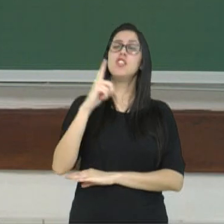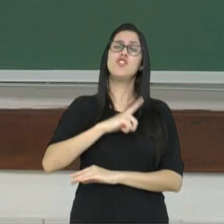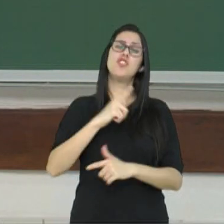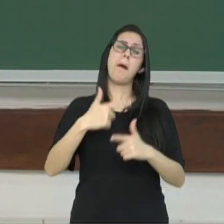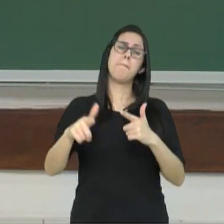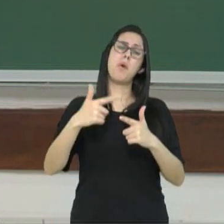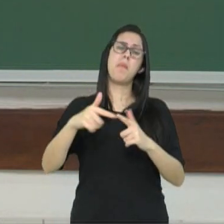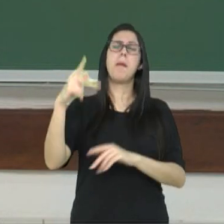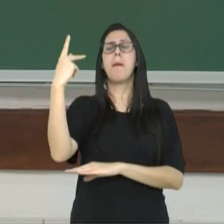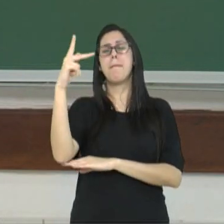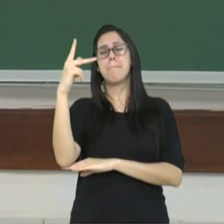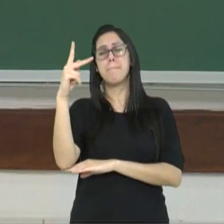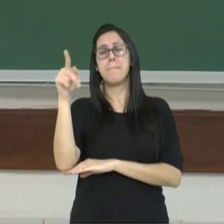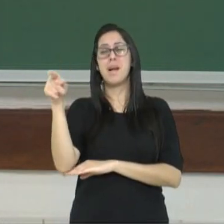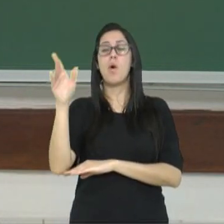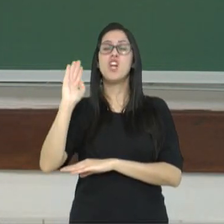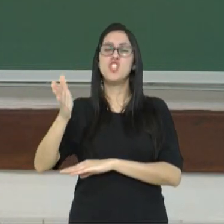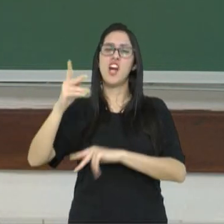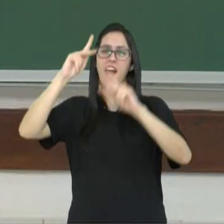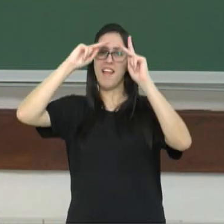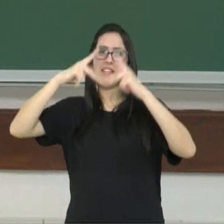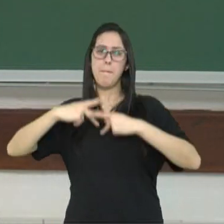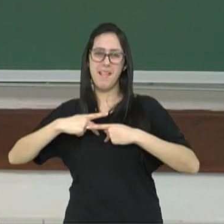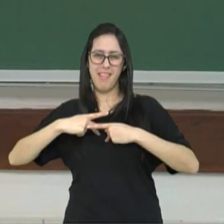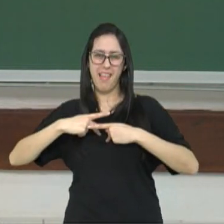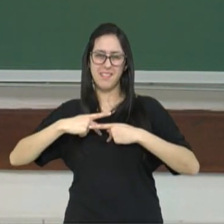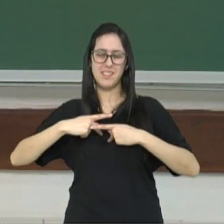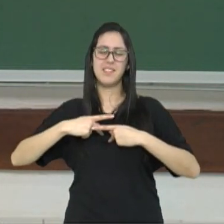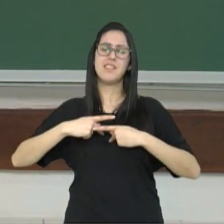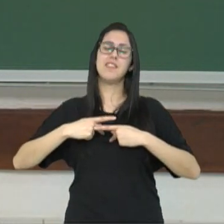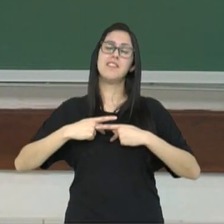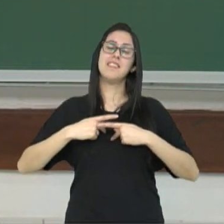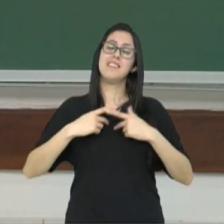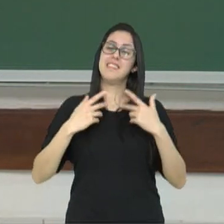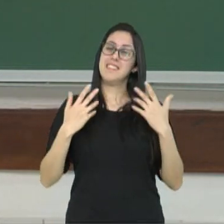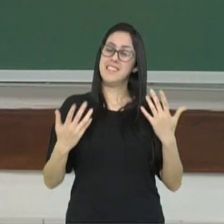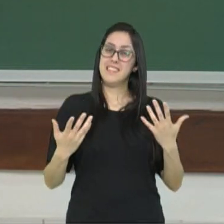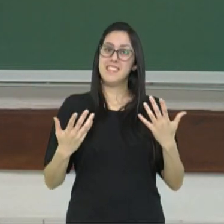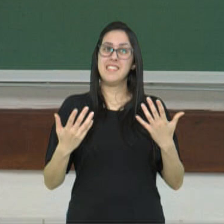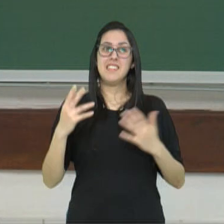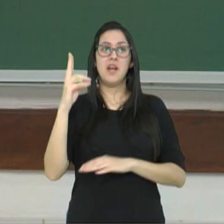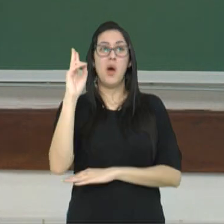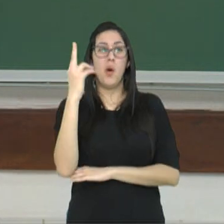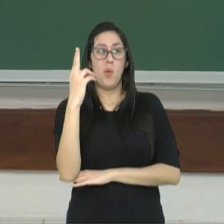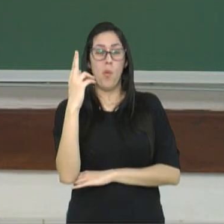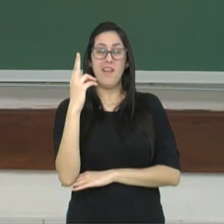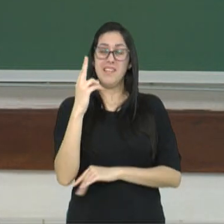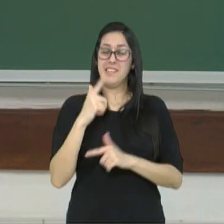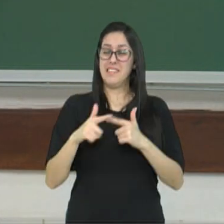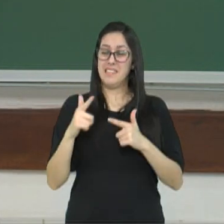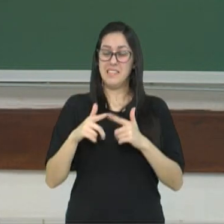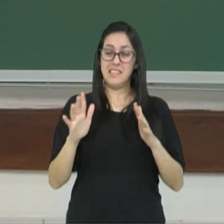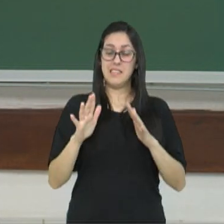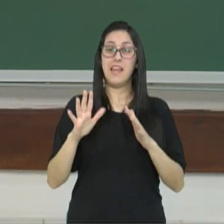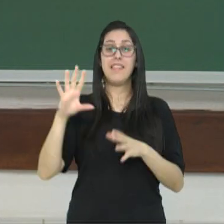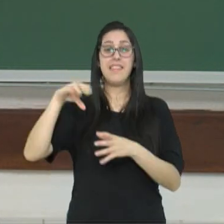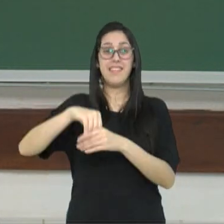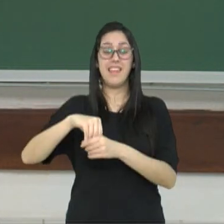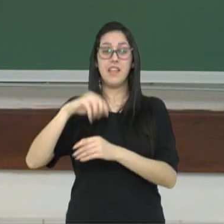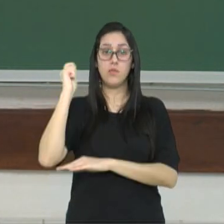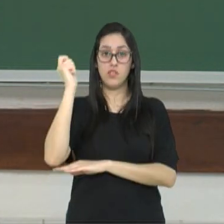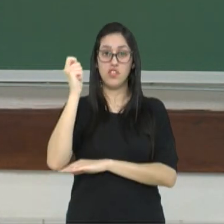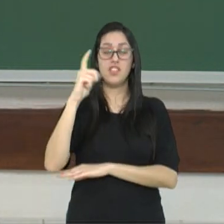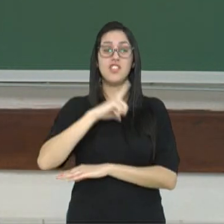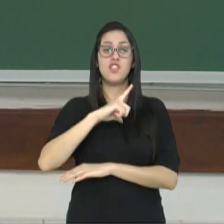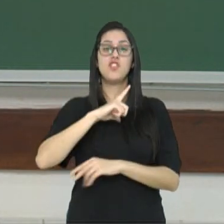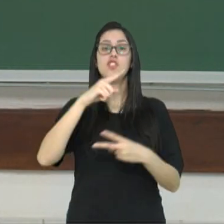o Paraguai tinha proclamado a independência, o Uruguai, o Brasil intervia e ele não conseguia. E dentro da própria Argentina, duas províncias